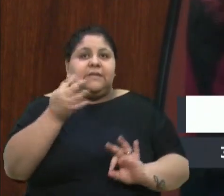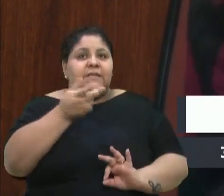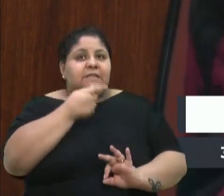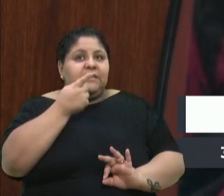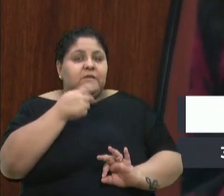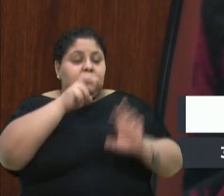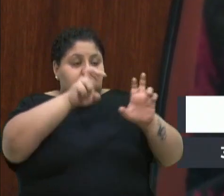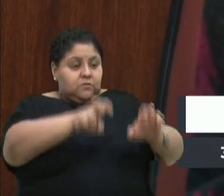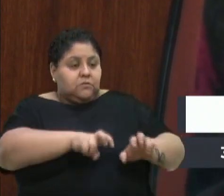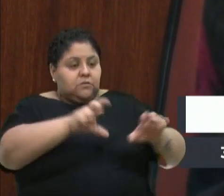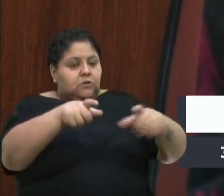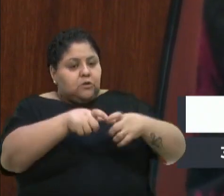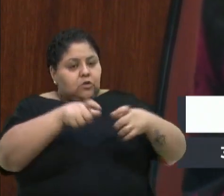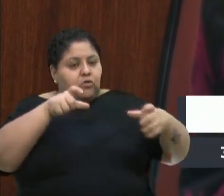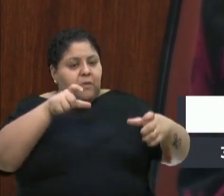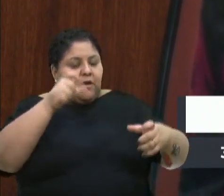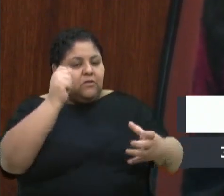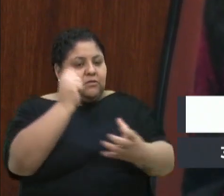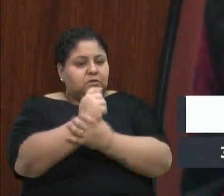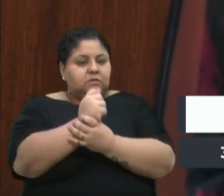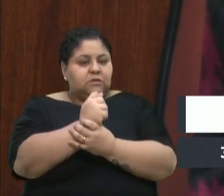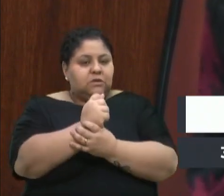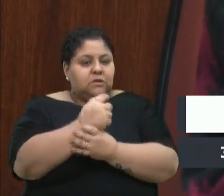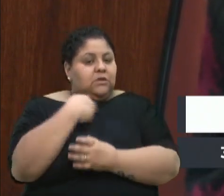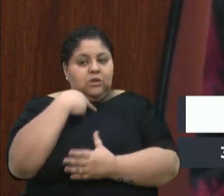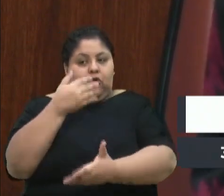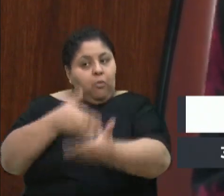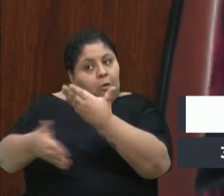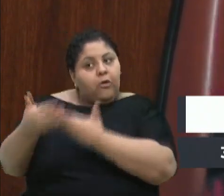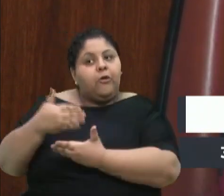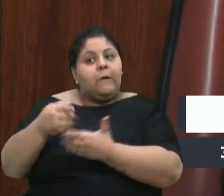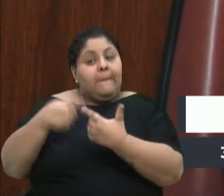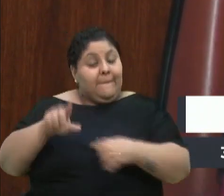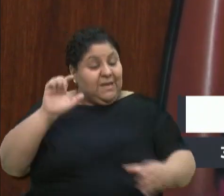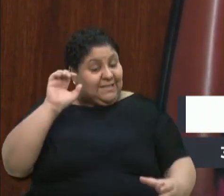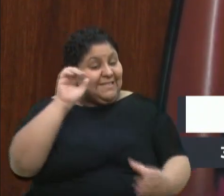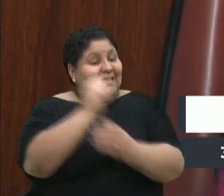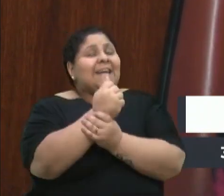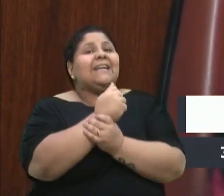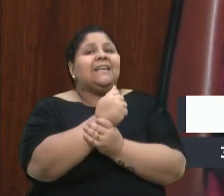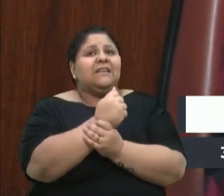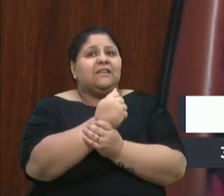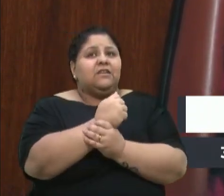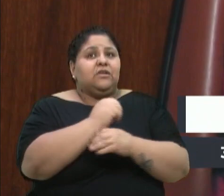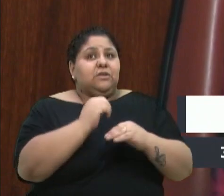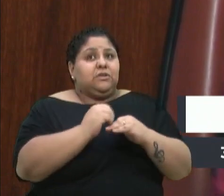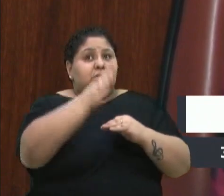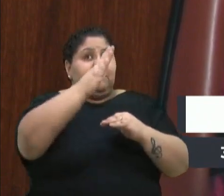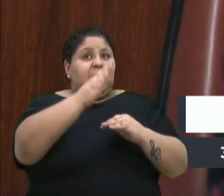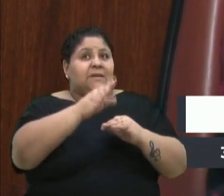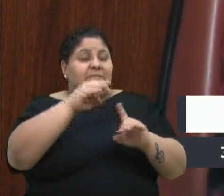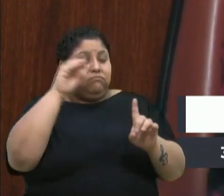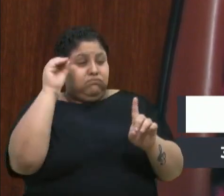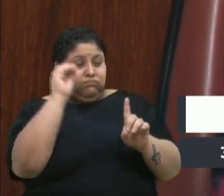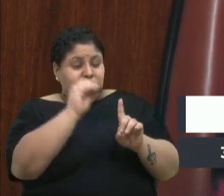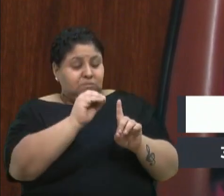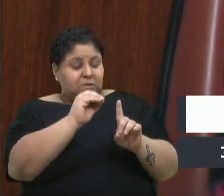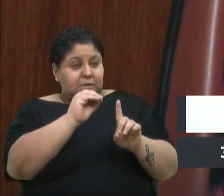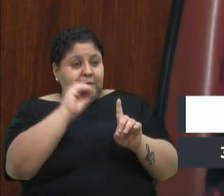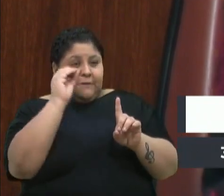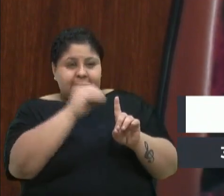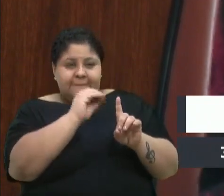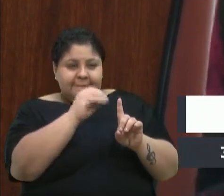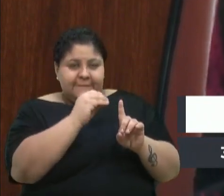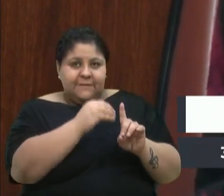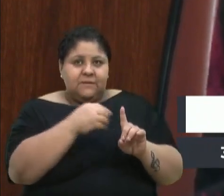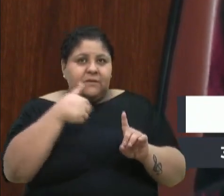maior condições não serão atendidos, mas garante que aqueles mais necessitados, que não conseguem fazer a nota